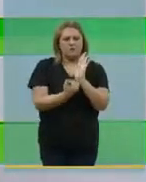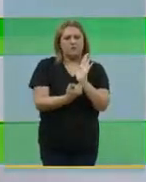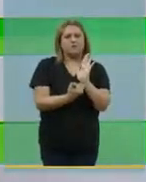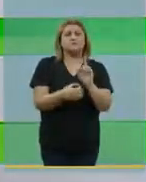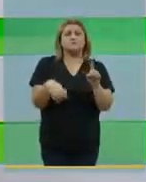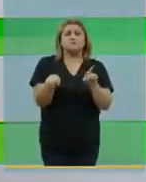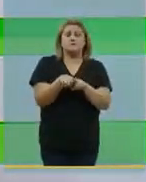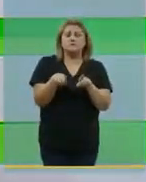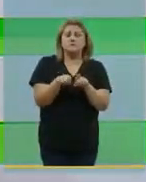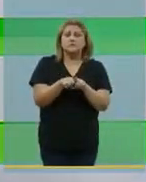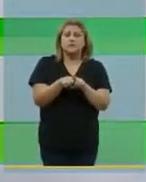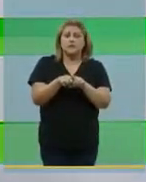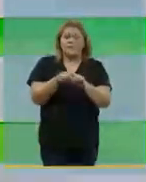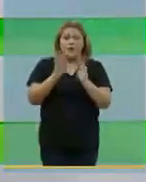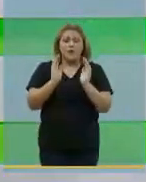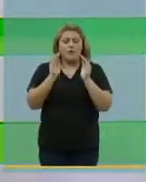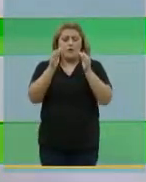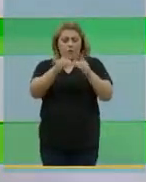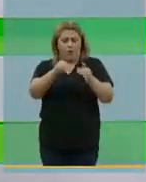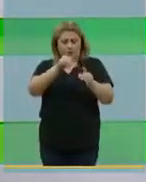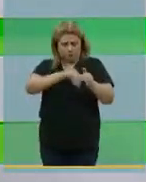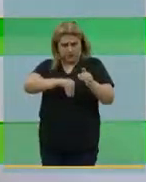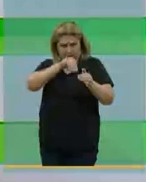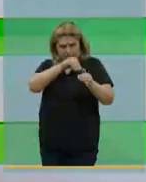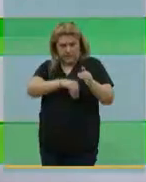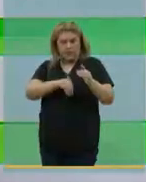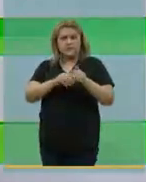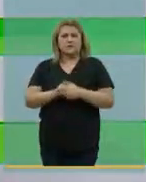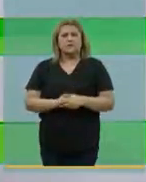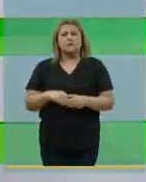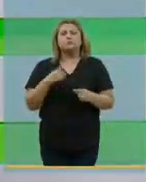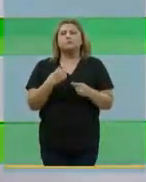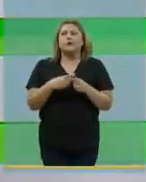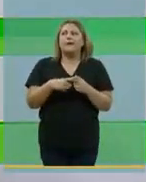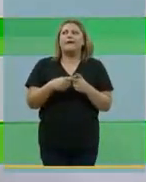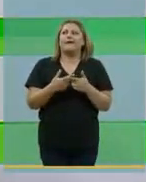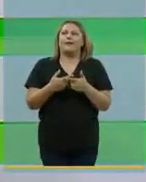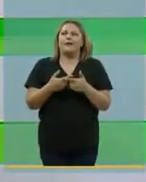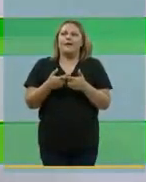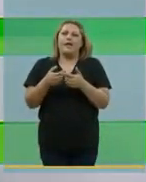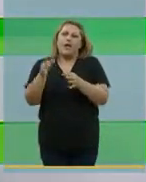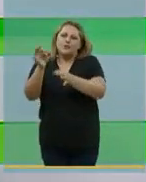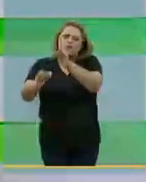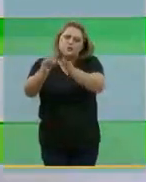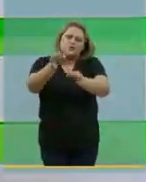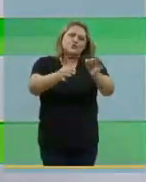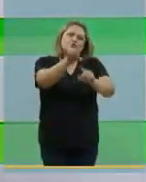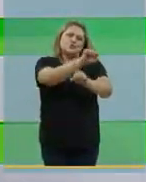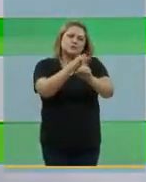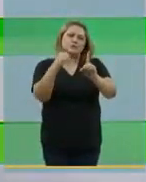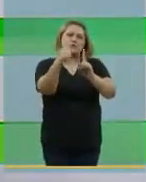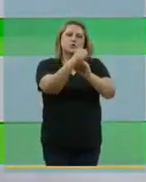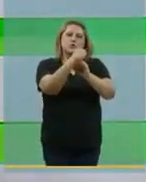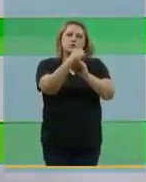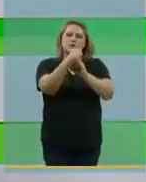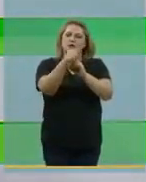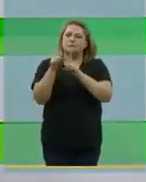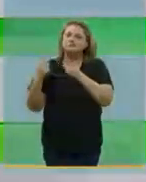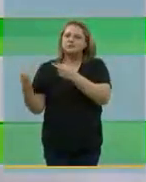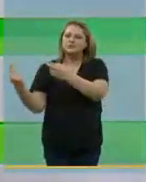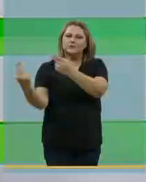mais na renda - do consumo para distribuir justiça social a pobreza